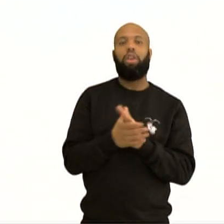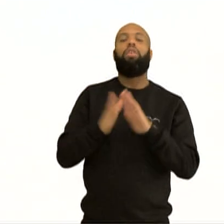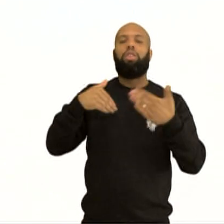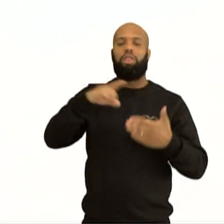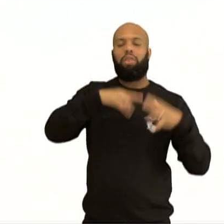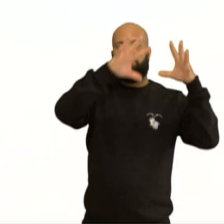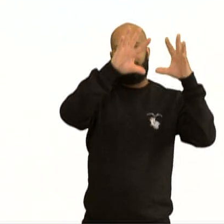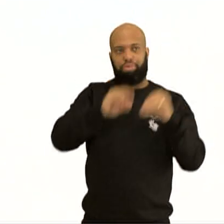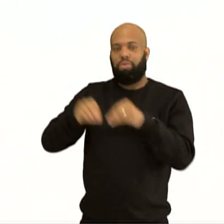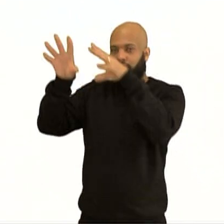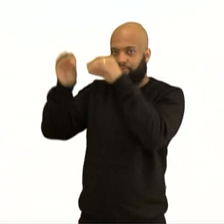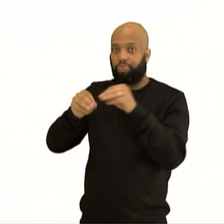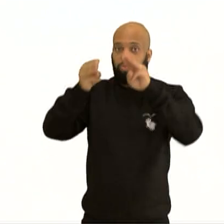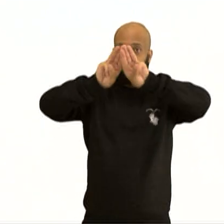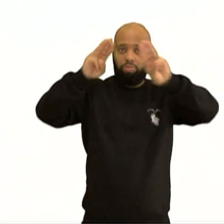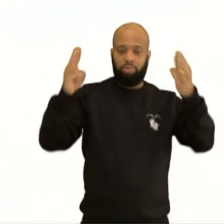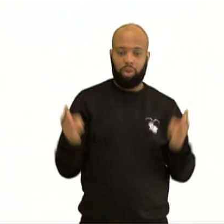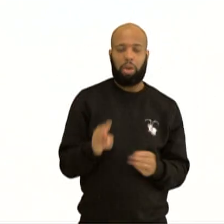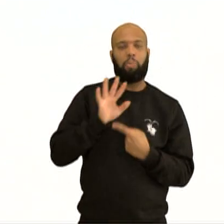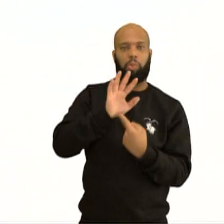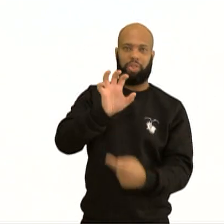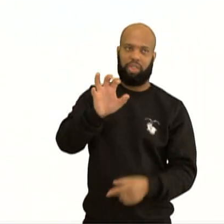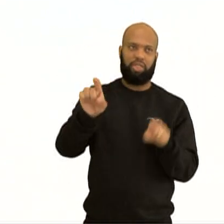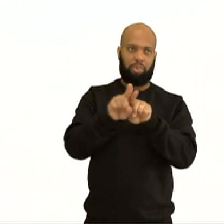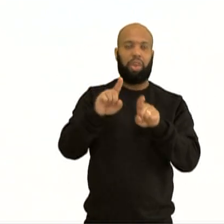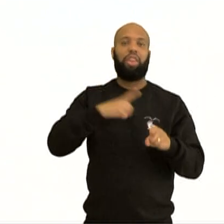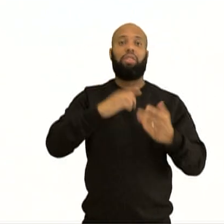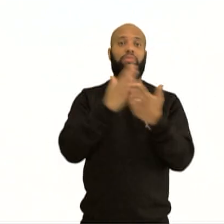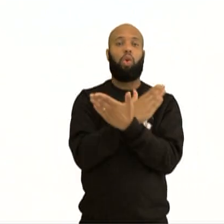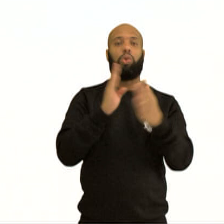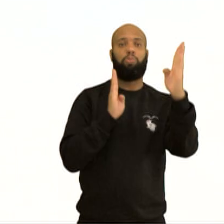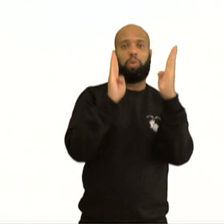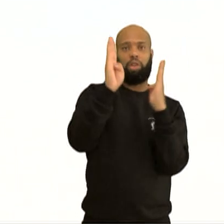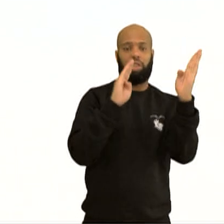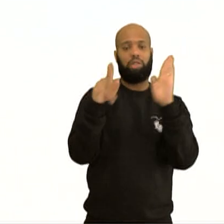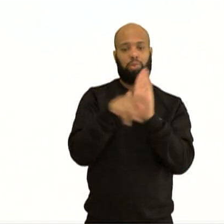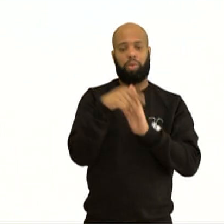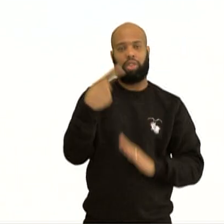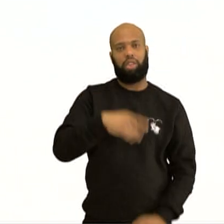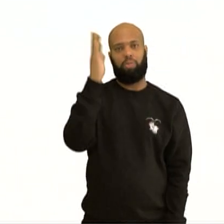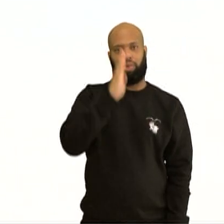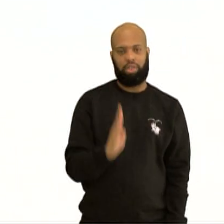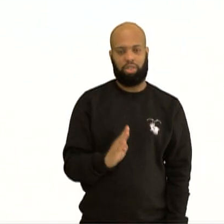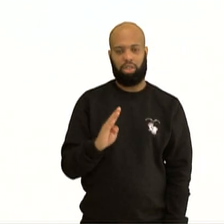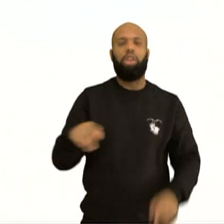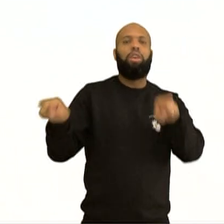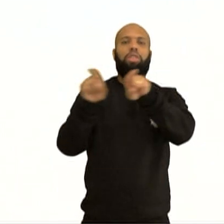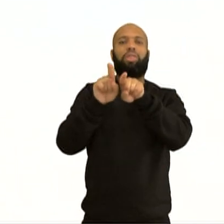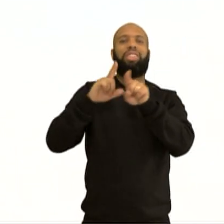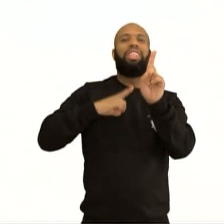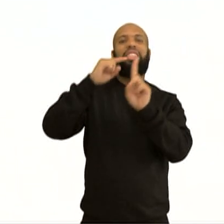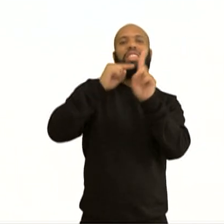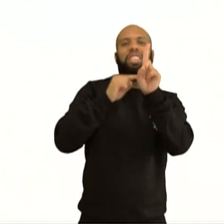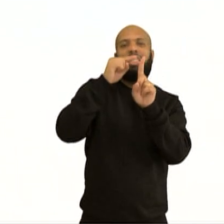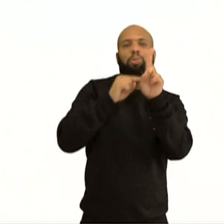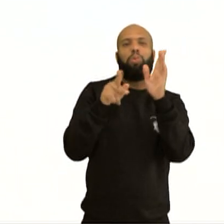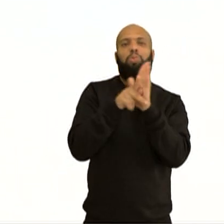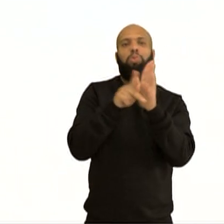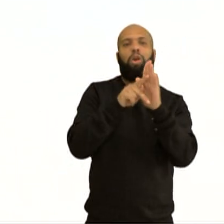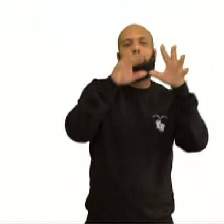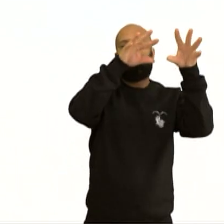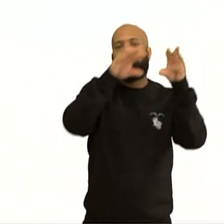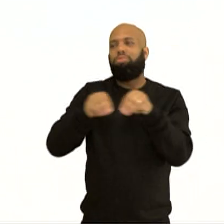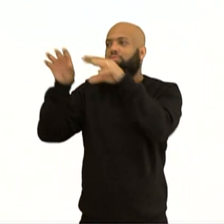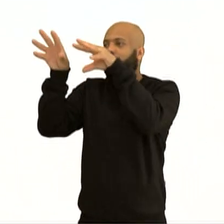migratórios, aqui os mapas são para ilustrar para a gente alguns períodos no Brasil e os tipos de movimentos que aconteceram.